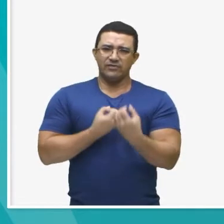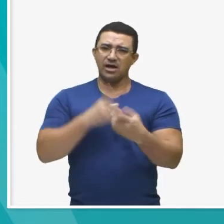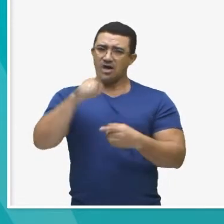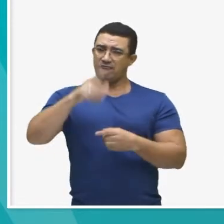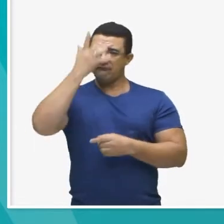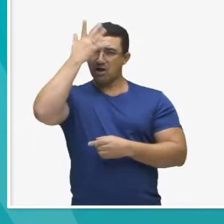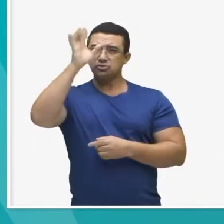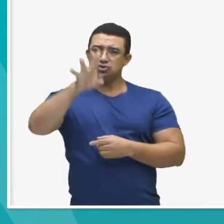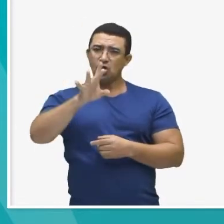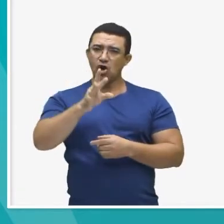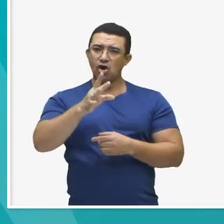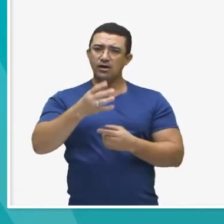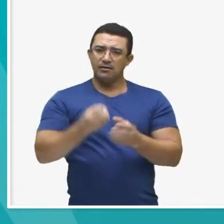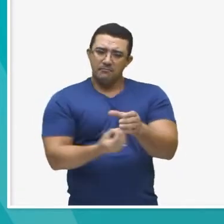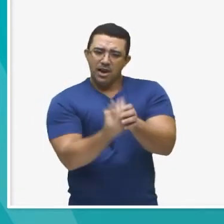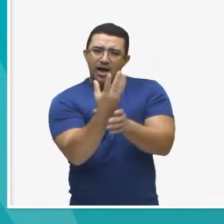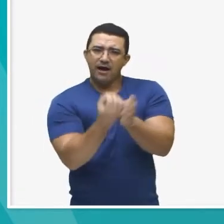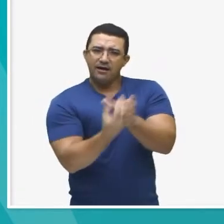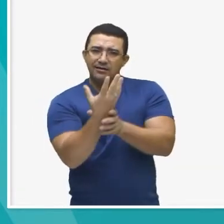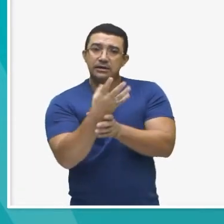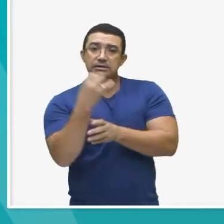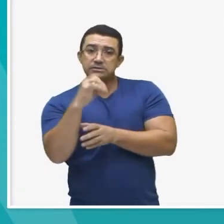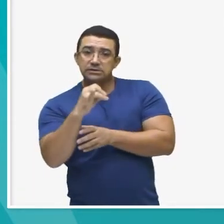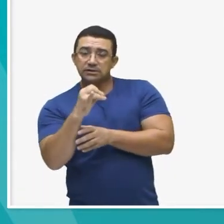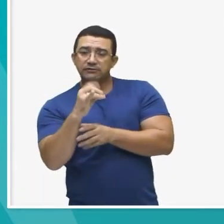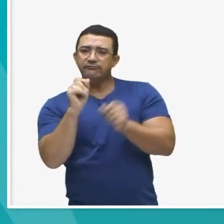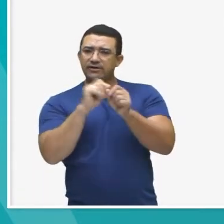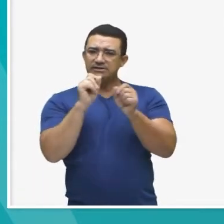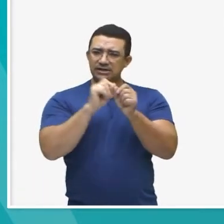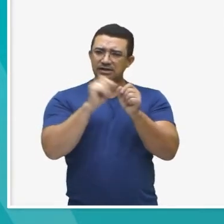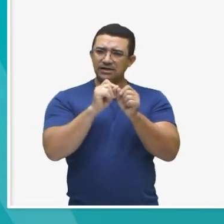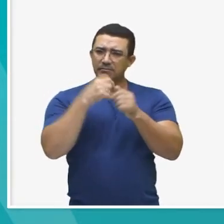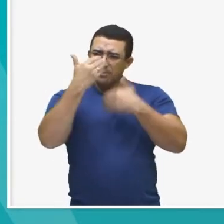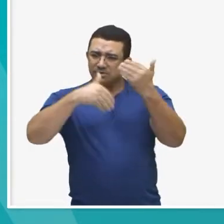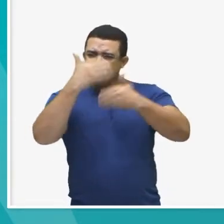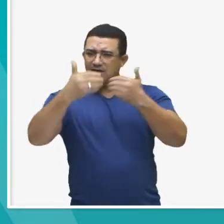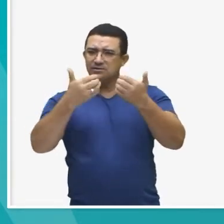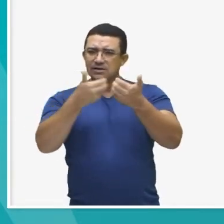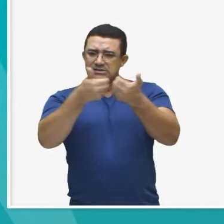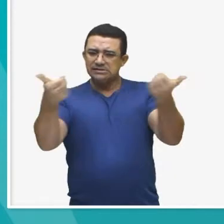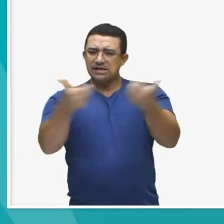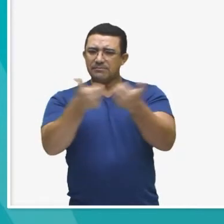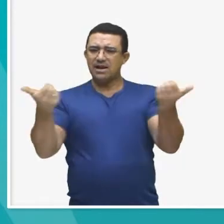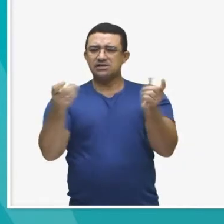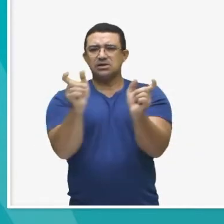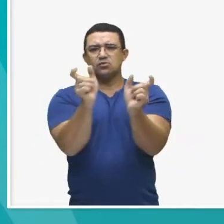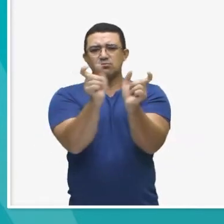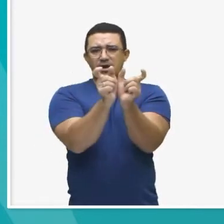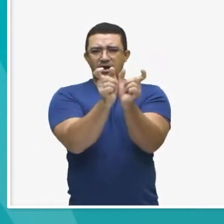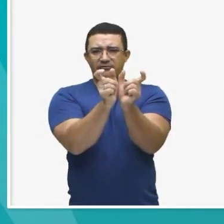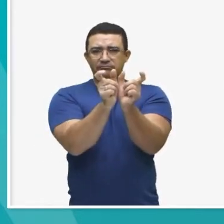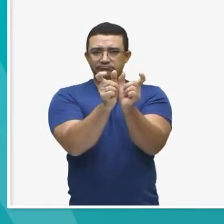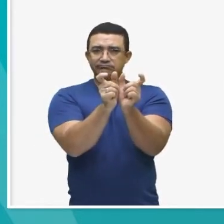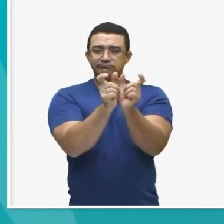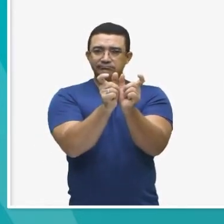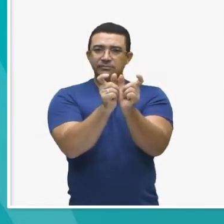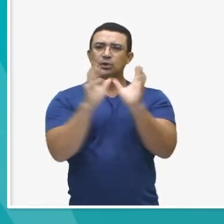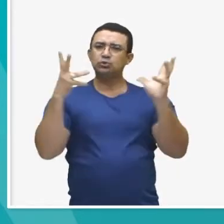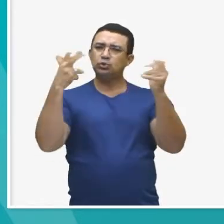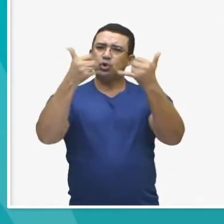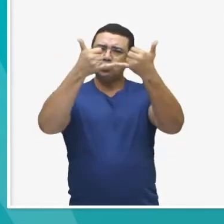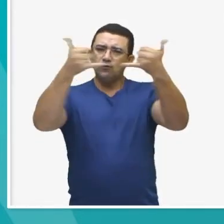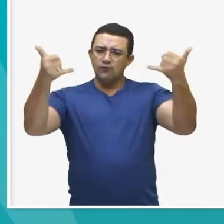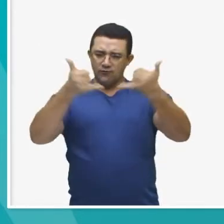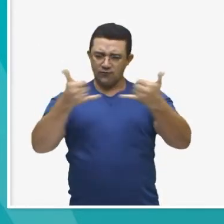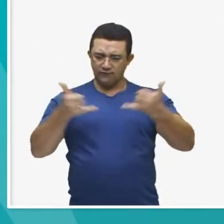plantar. Se a gente for fazer um processo de separação de sílabas poéticas, a gente vai ver que a maioria dos versos